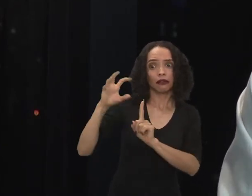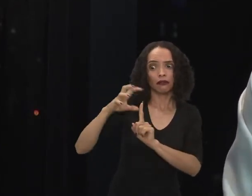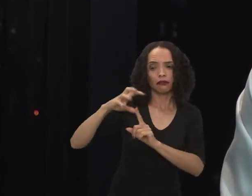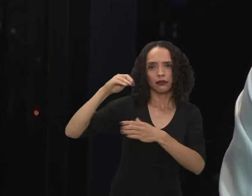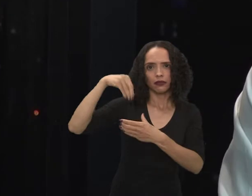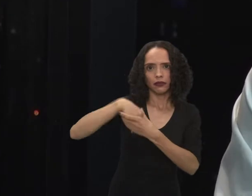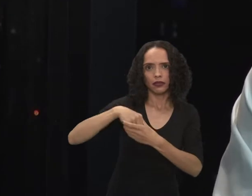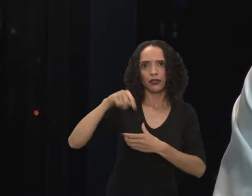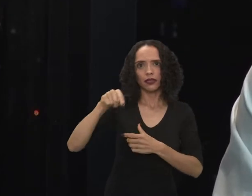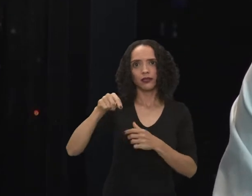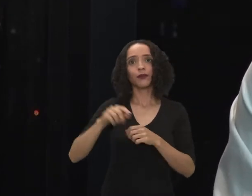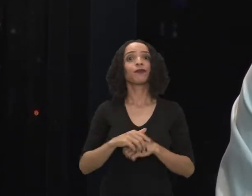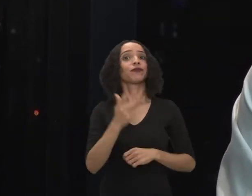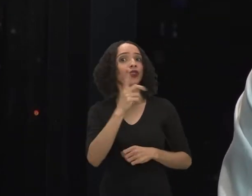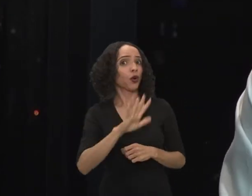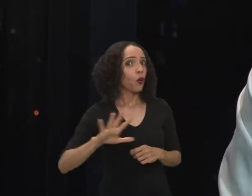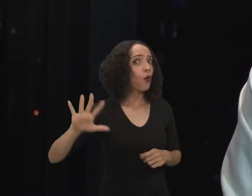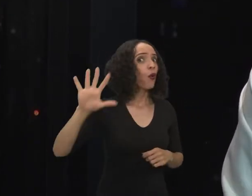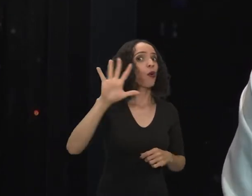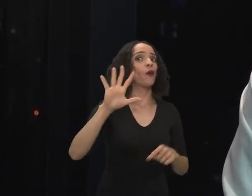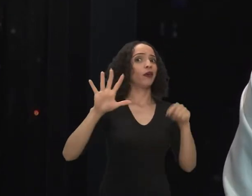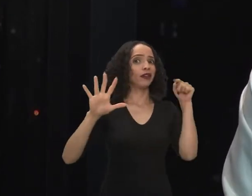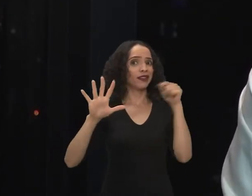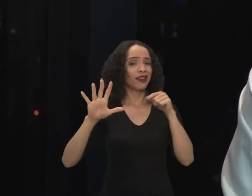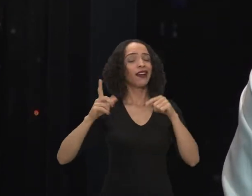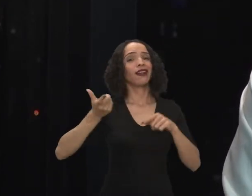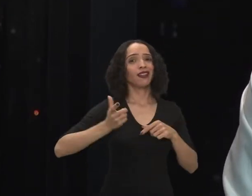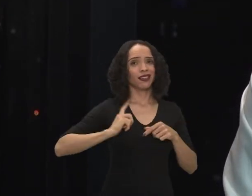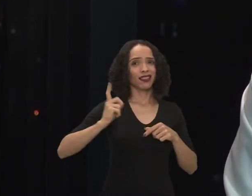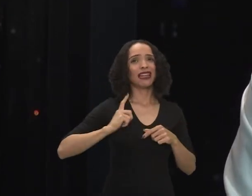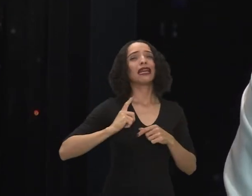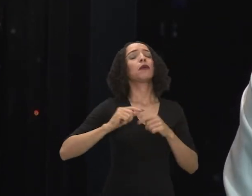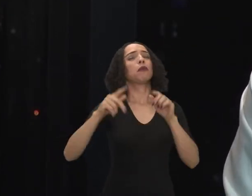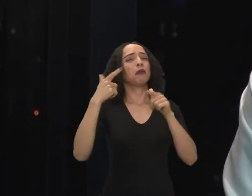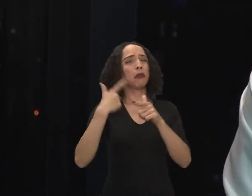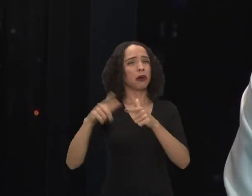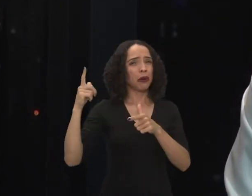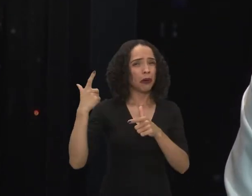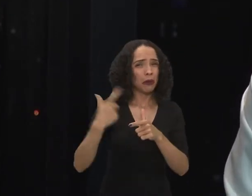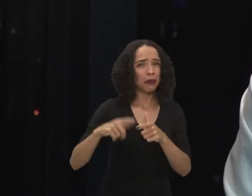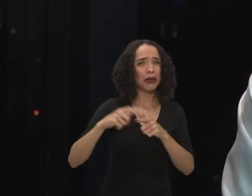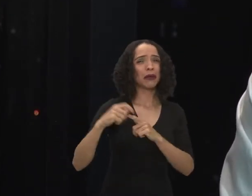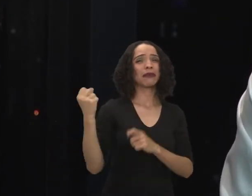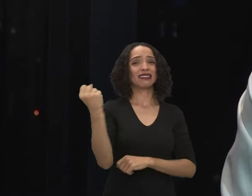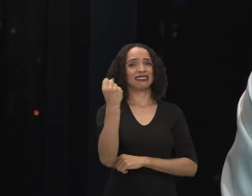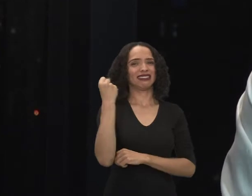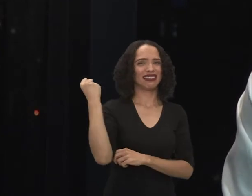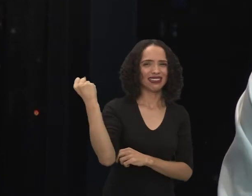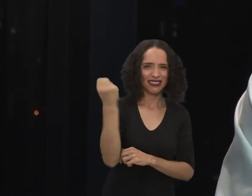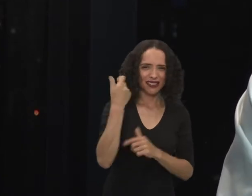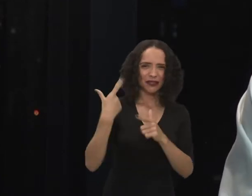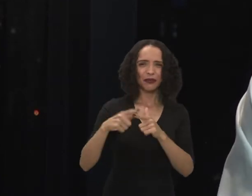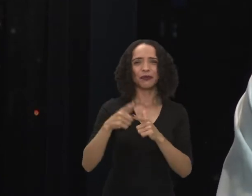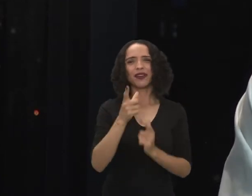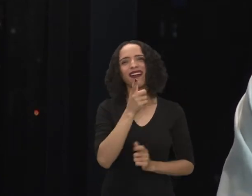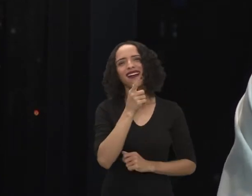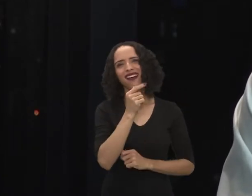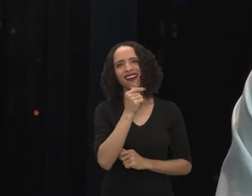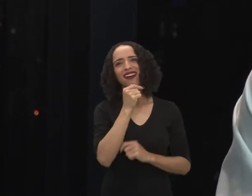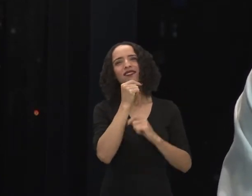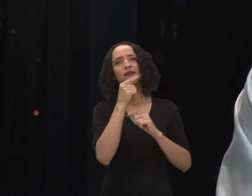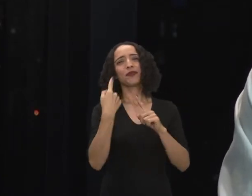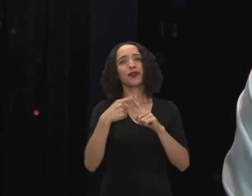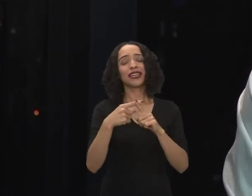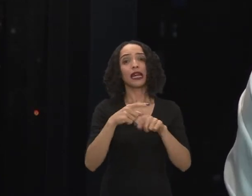de Goiás cada vez mais vai passar por crise hídrica, né? Toda